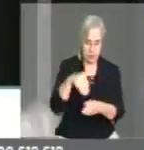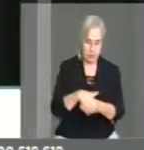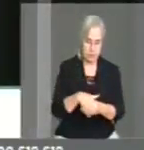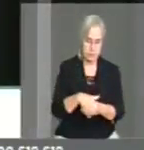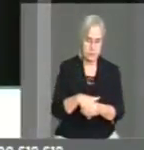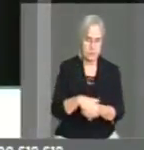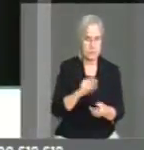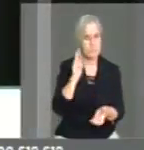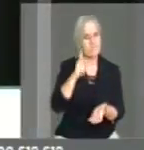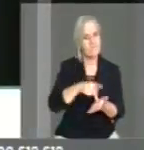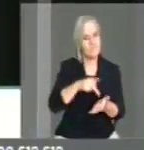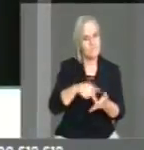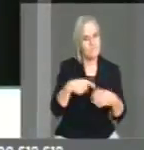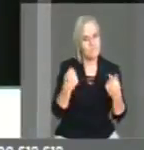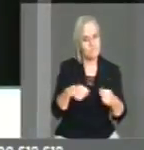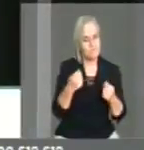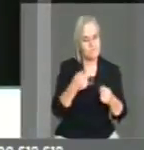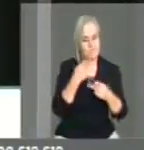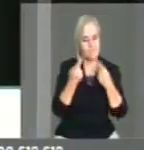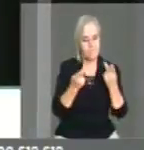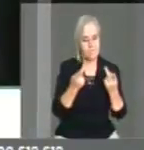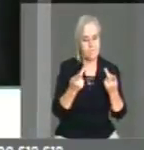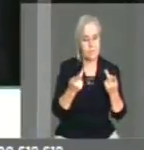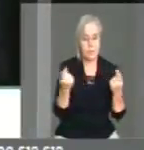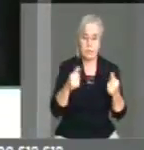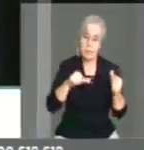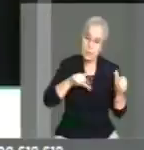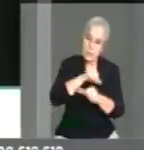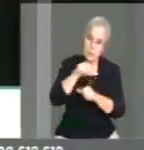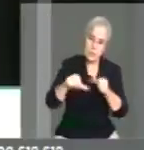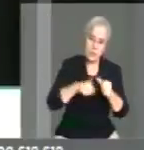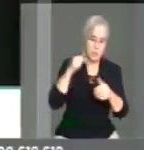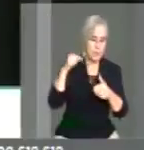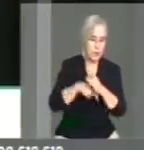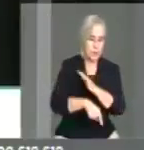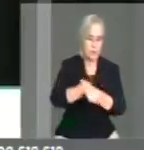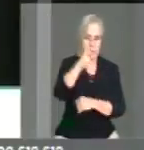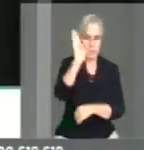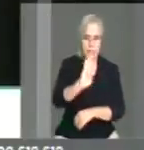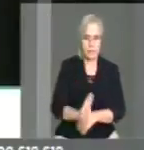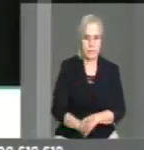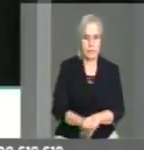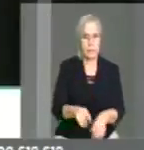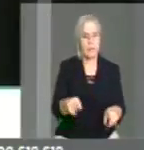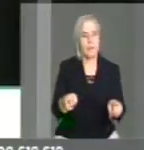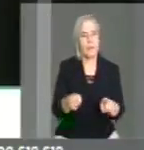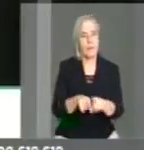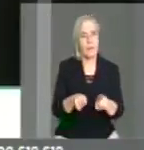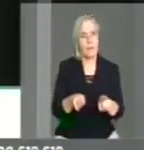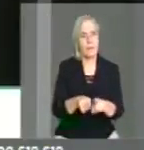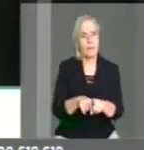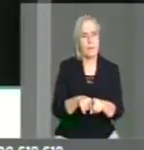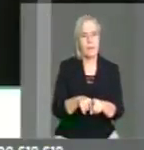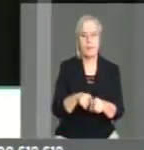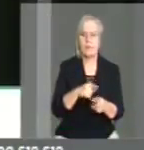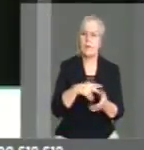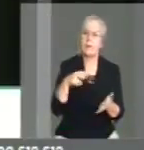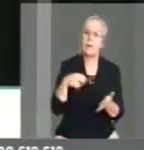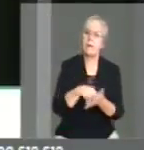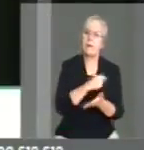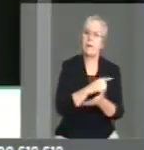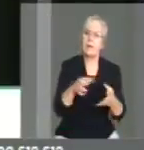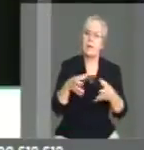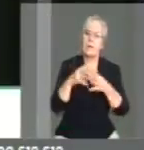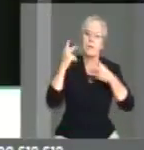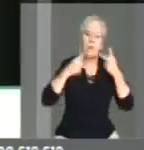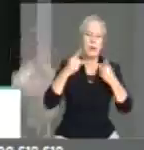política de verdade no Brasil, não essa reforma meia-boca que foi feita. E também, né, a condenação da classe política que hoje nós